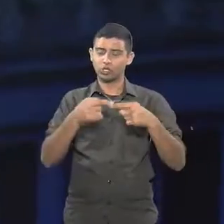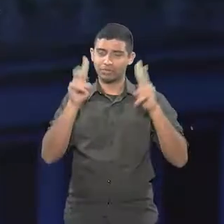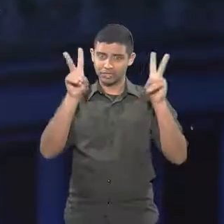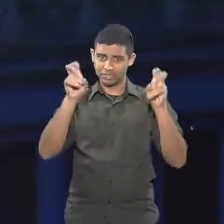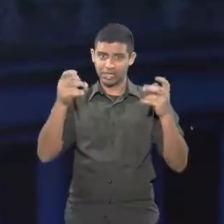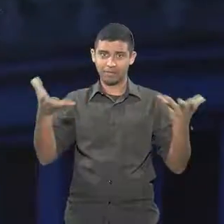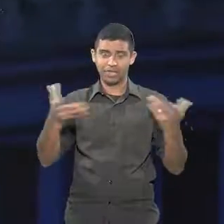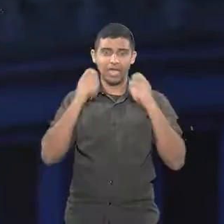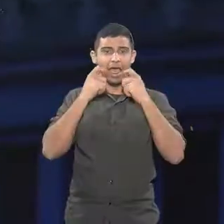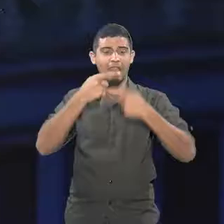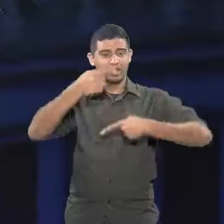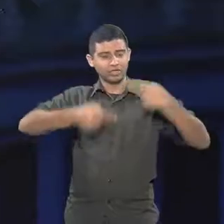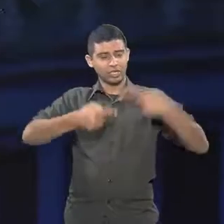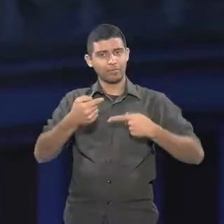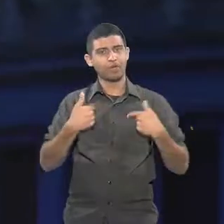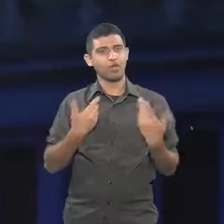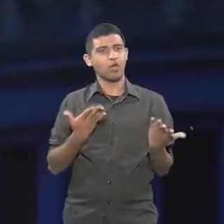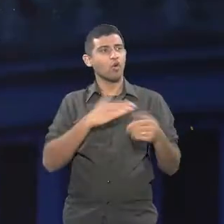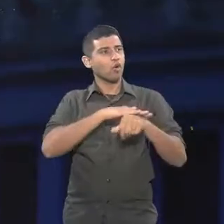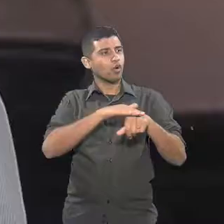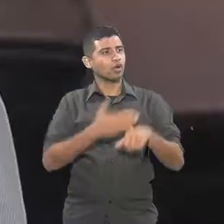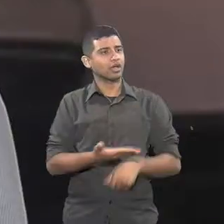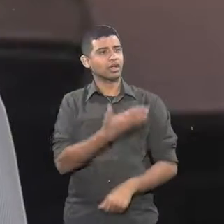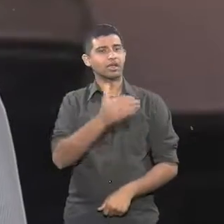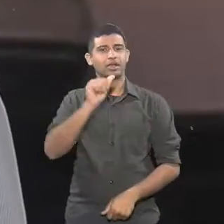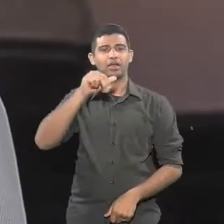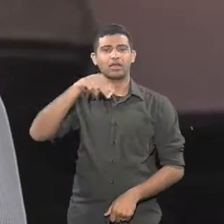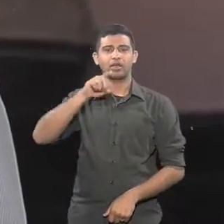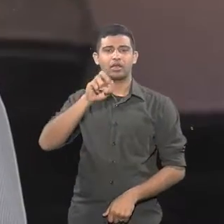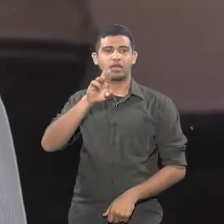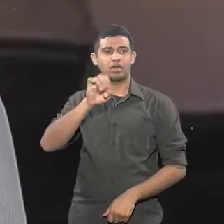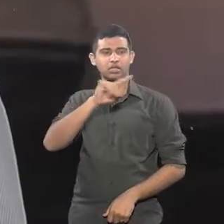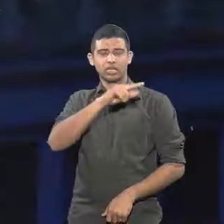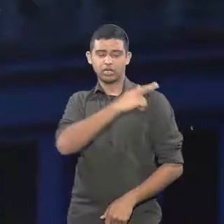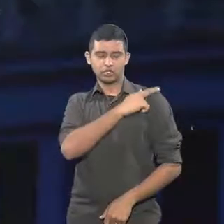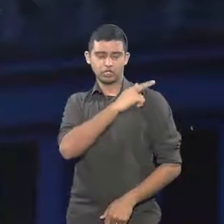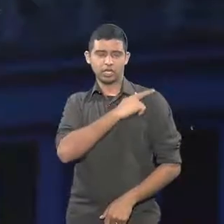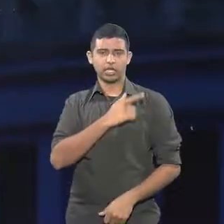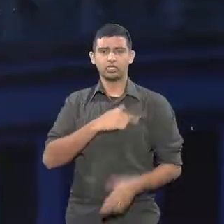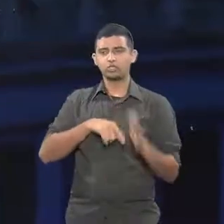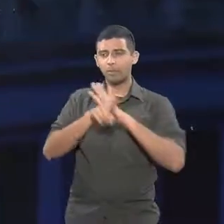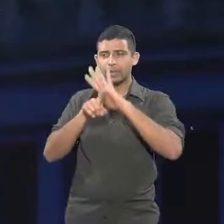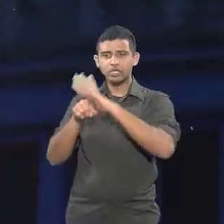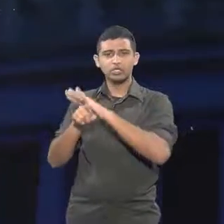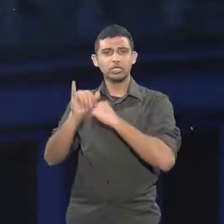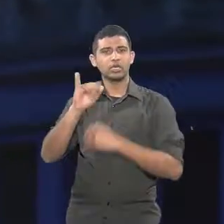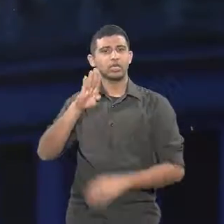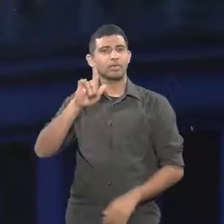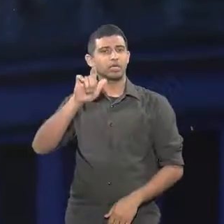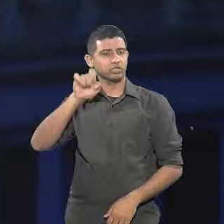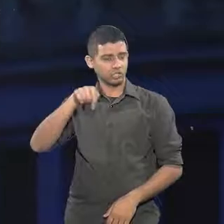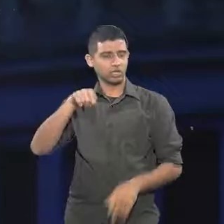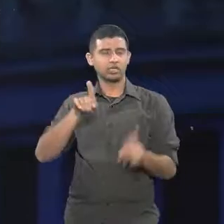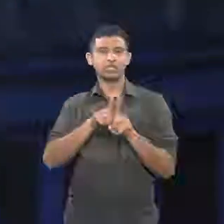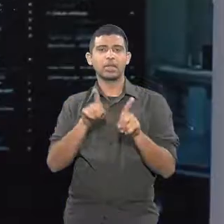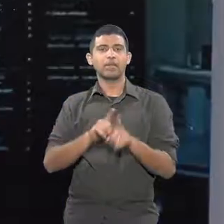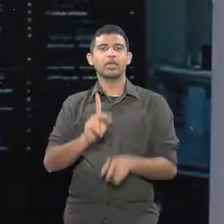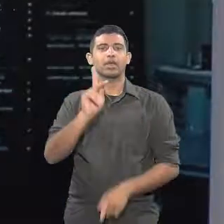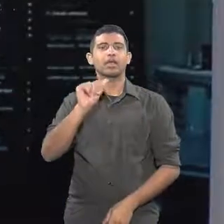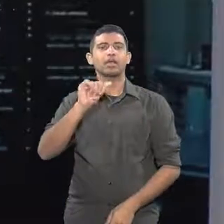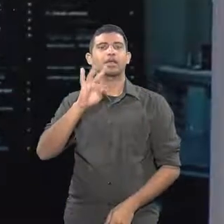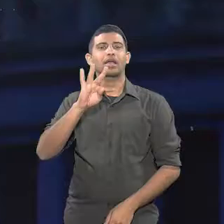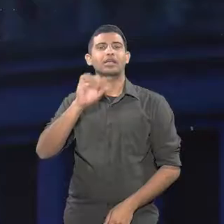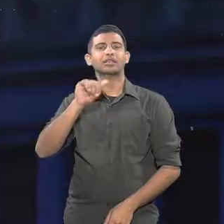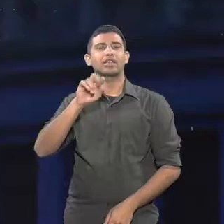Alerj Debate de hoje. Eu converso com o André Martins, gerente de pesquisa do IBGE, e com Catarine Nader,